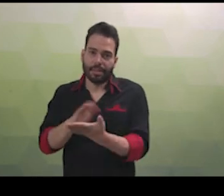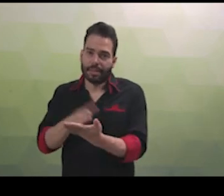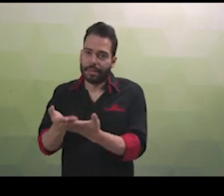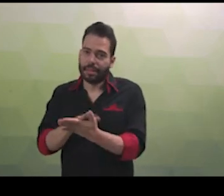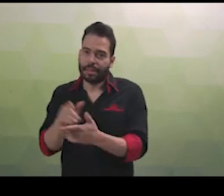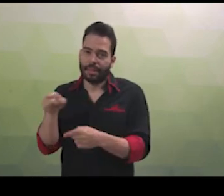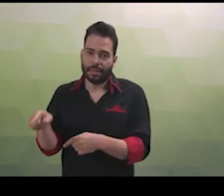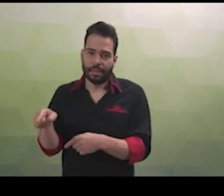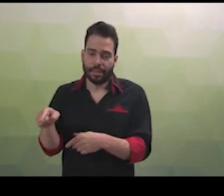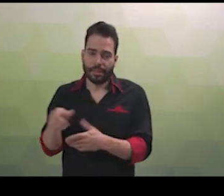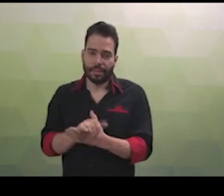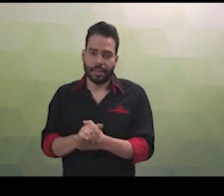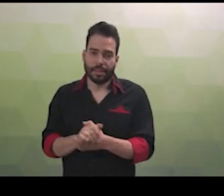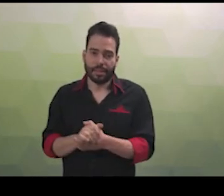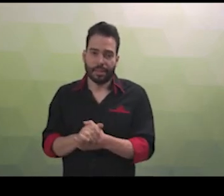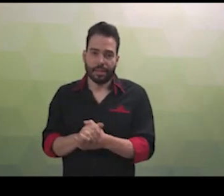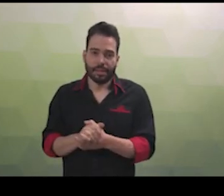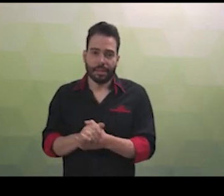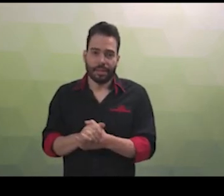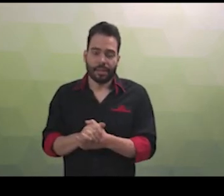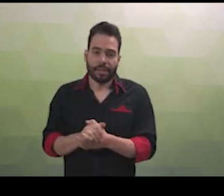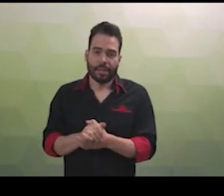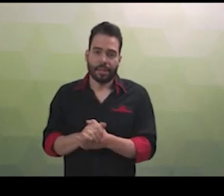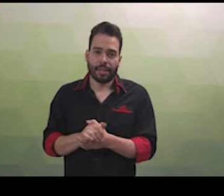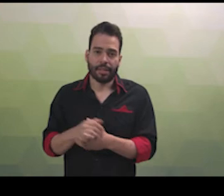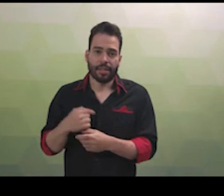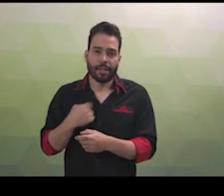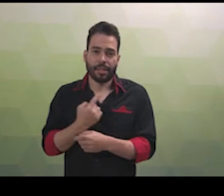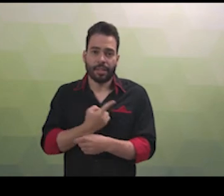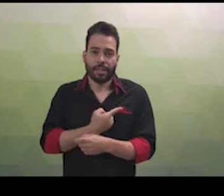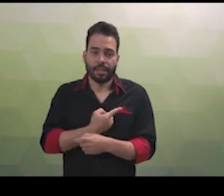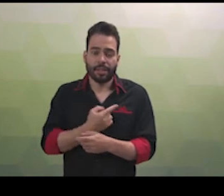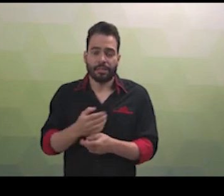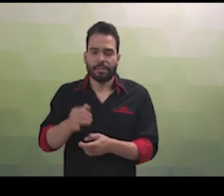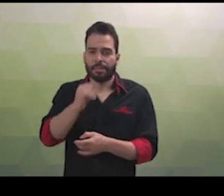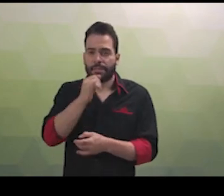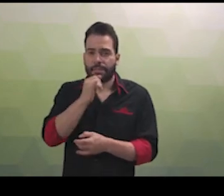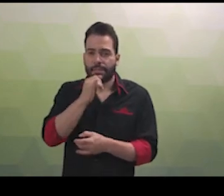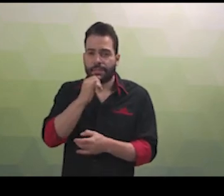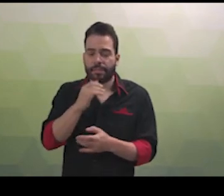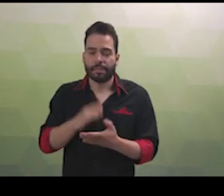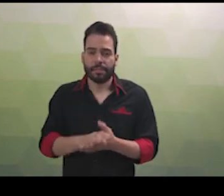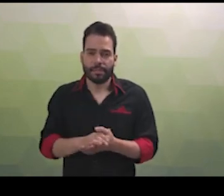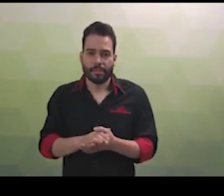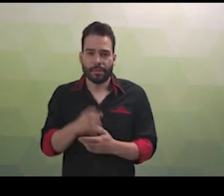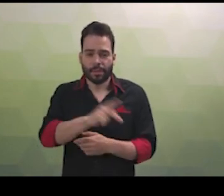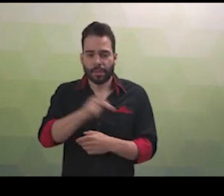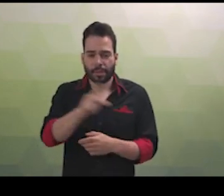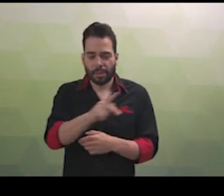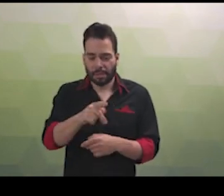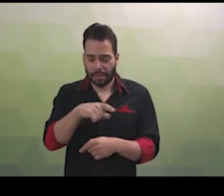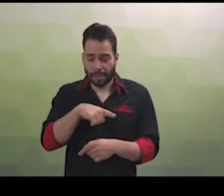de Libras. O que seria, por exemplo, um outro exemplo a ser utilizado por um professor de um aluno